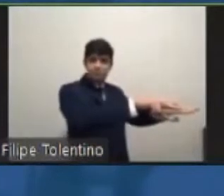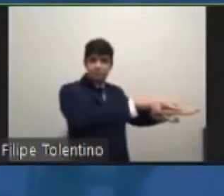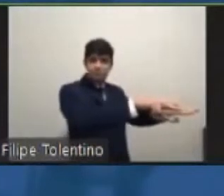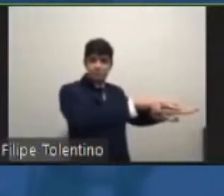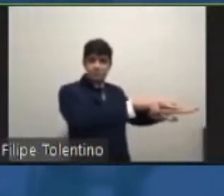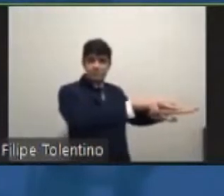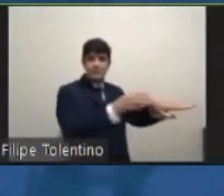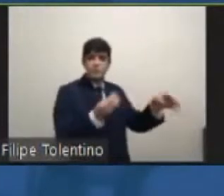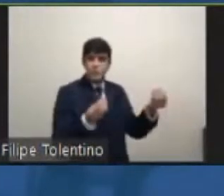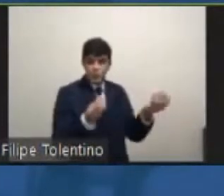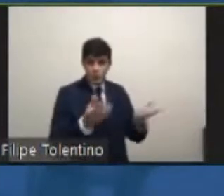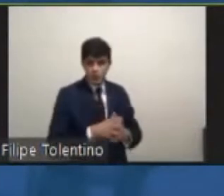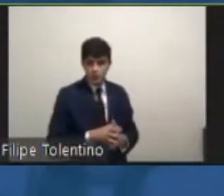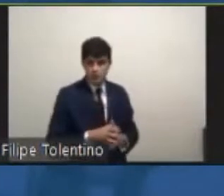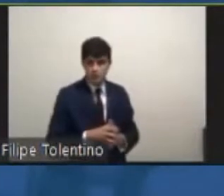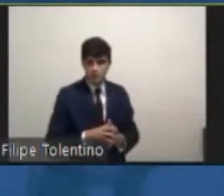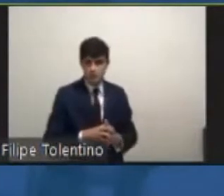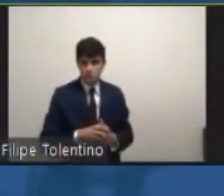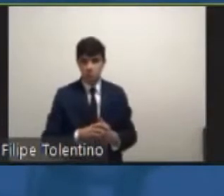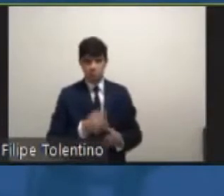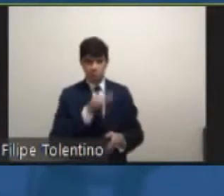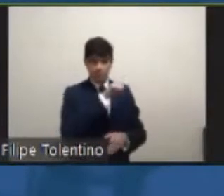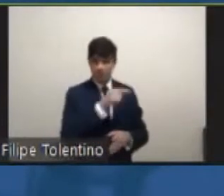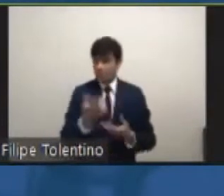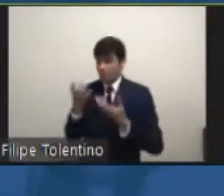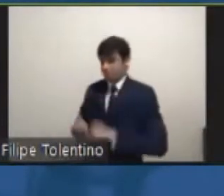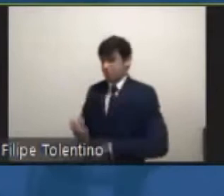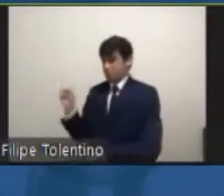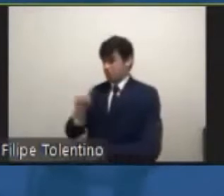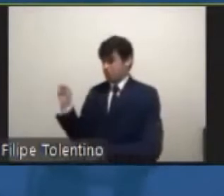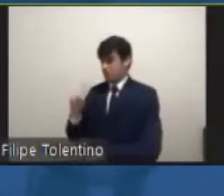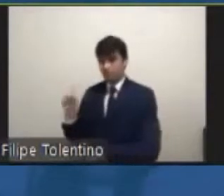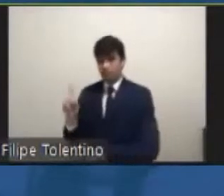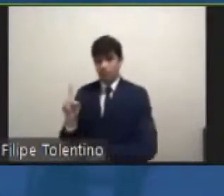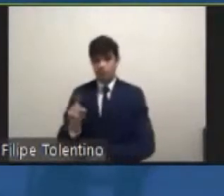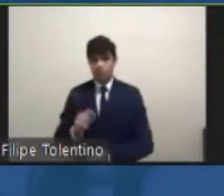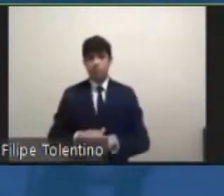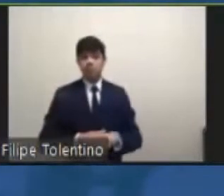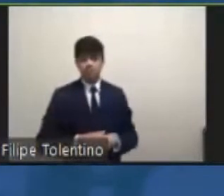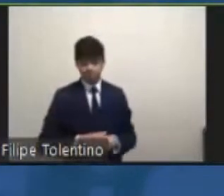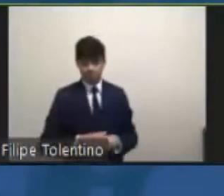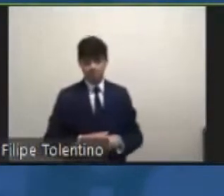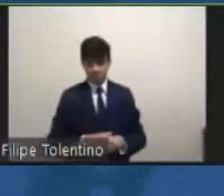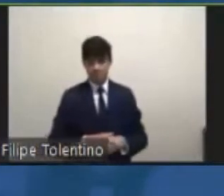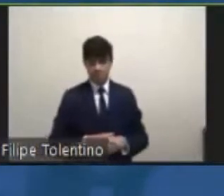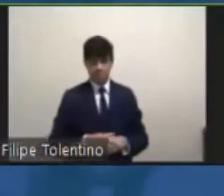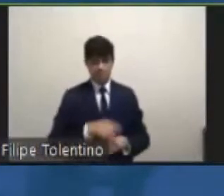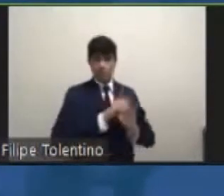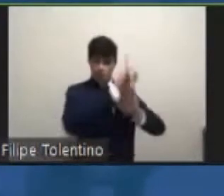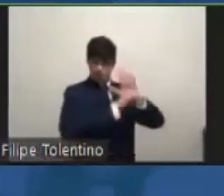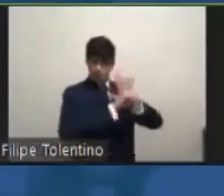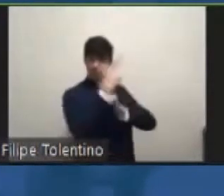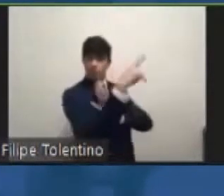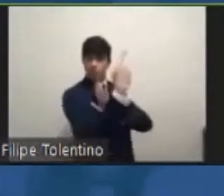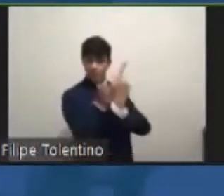decisão desse colegiado foi que é lícito recusar certa forma de tratamento, não é uma lesão ao direito à vida, e isso